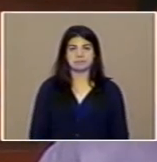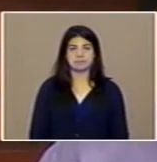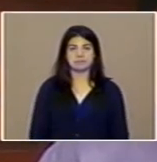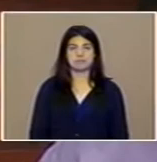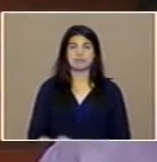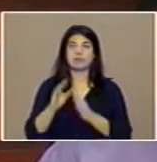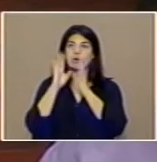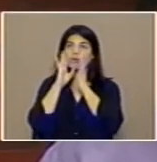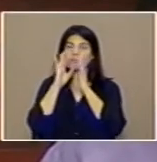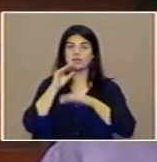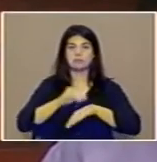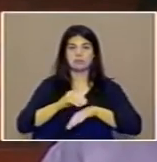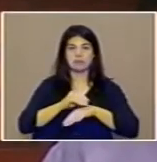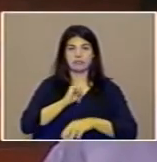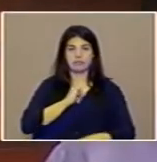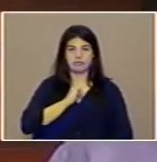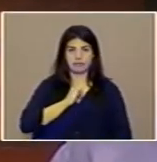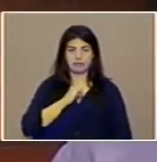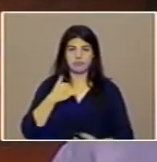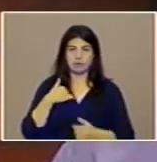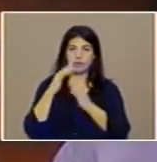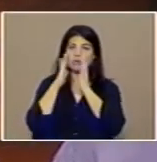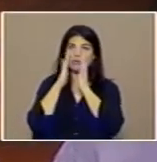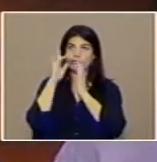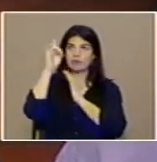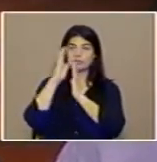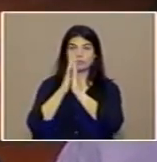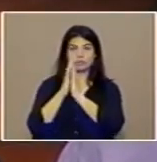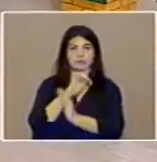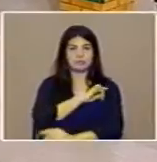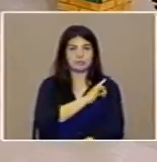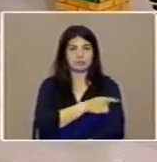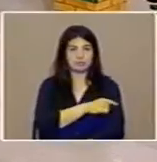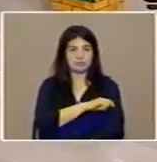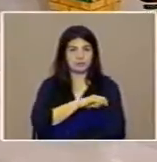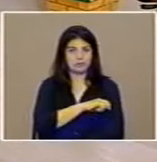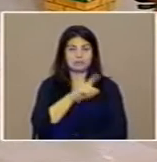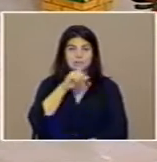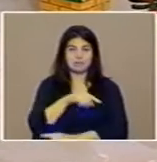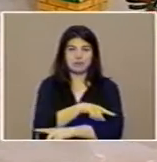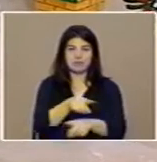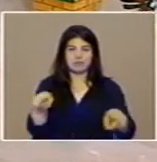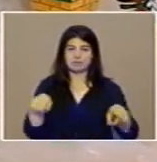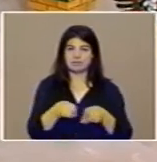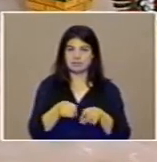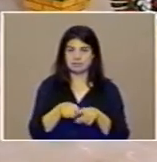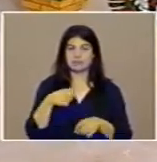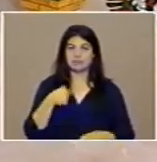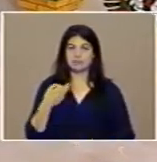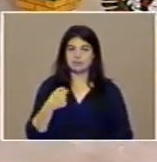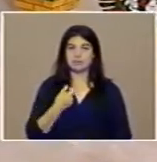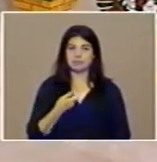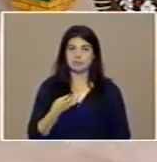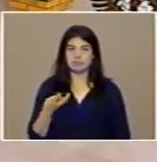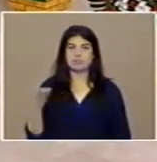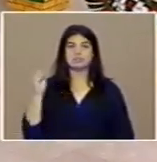nós conseguimos os nossos pecados confesso a Deus todo poderoso e a vós irmãos que